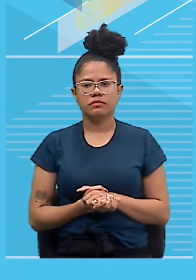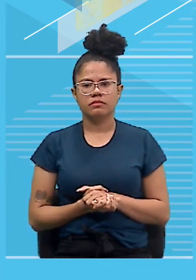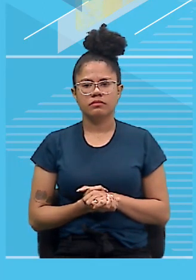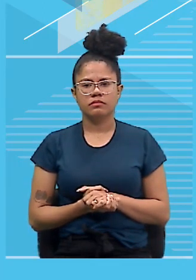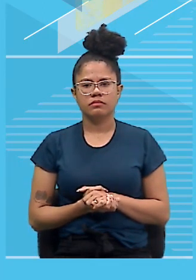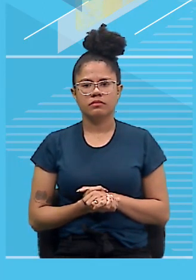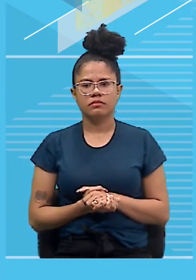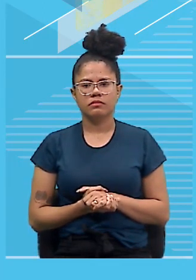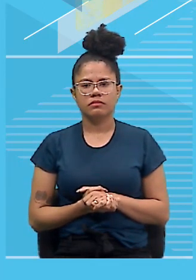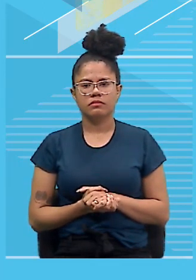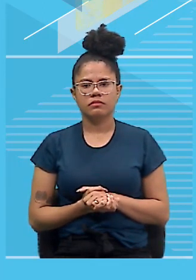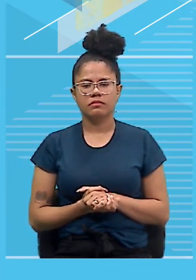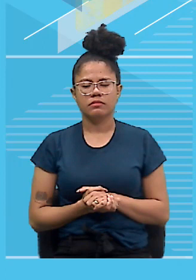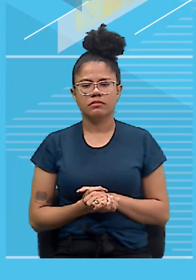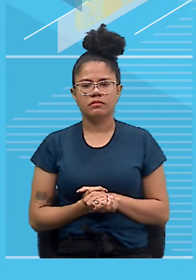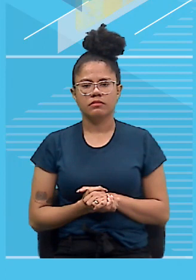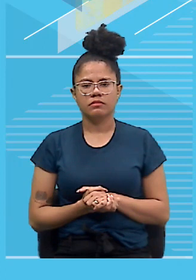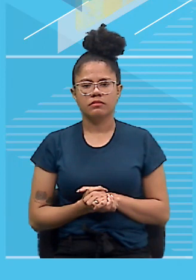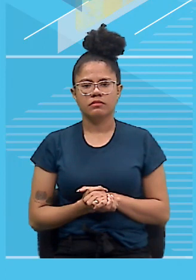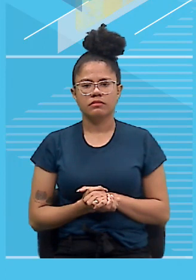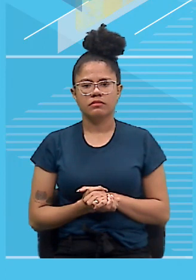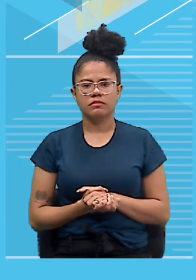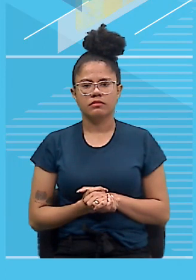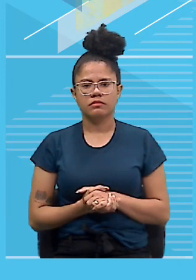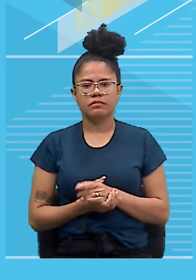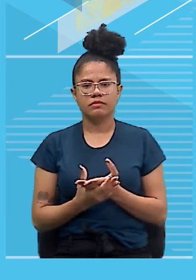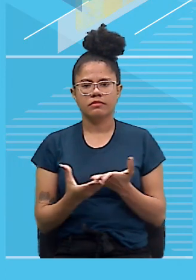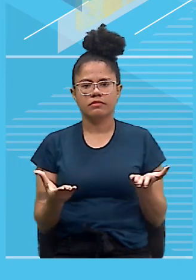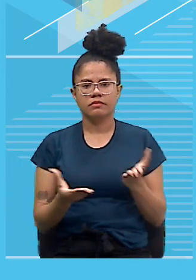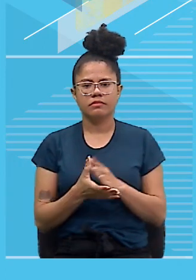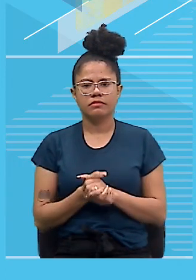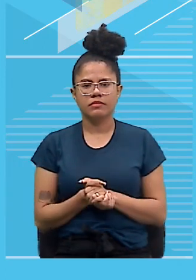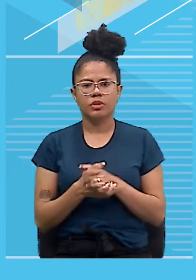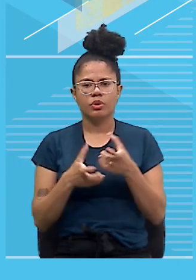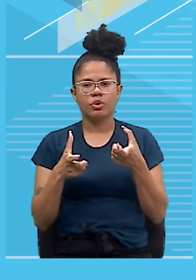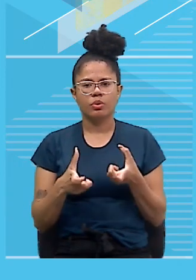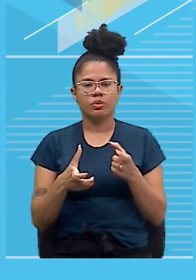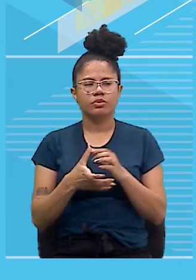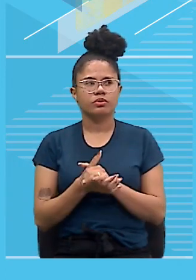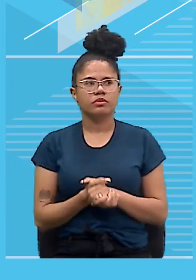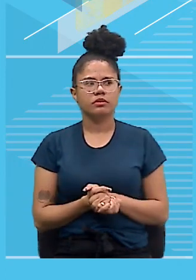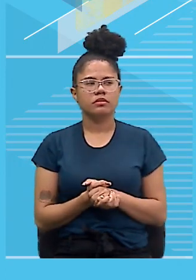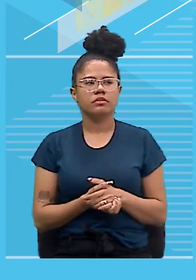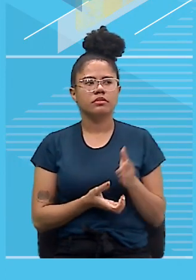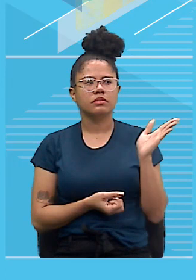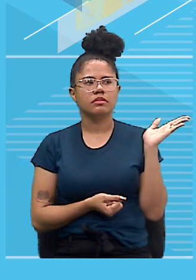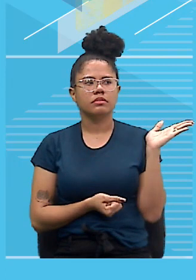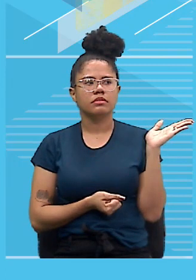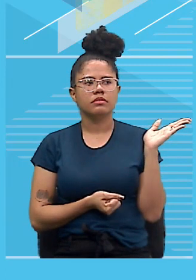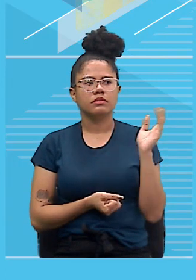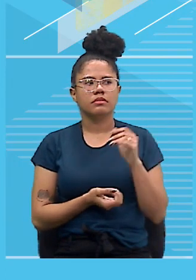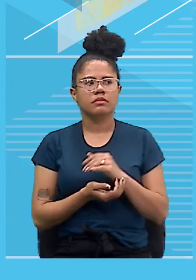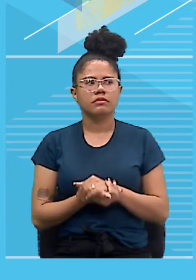colocou no seu caderninho turma Cadê o Mali o mapa da África tá ali